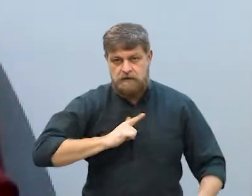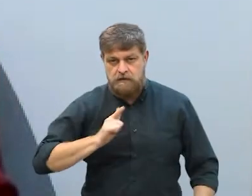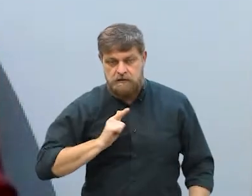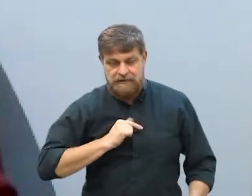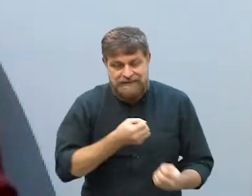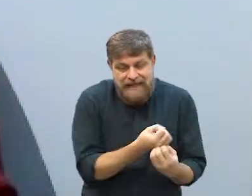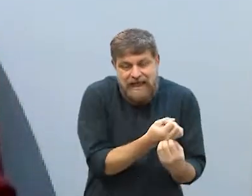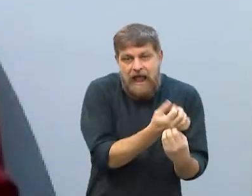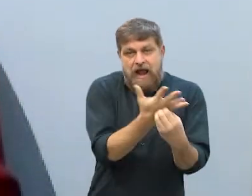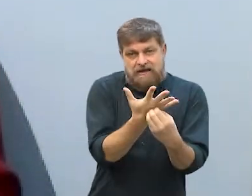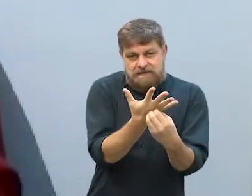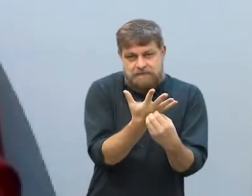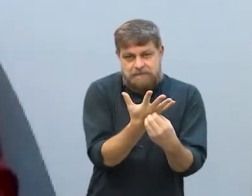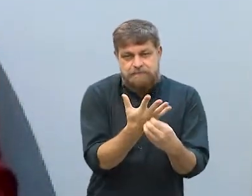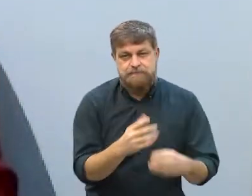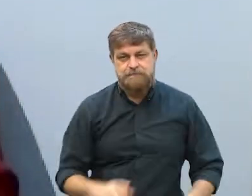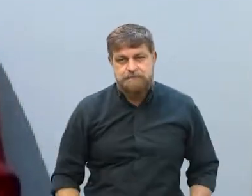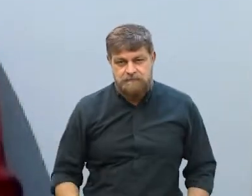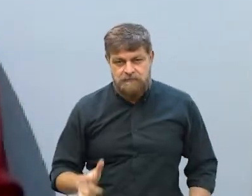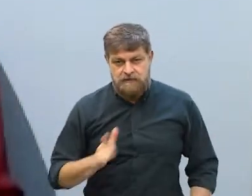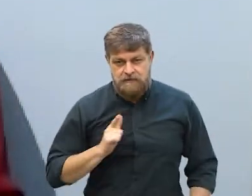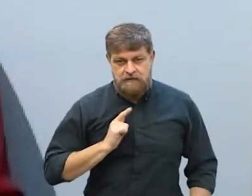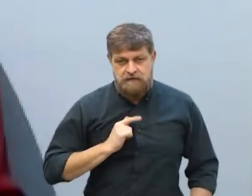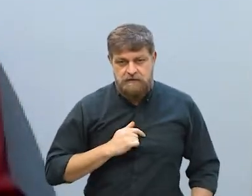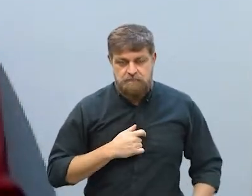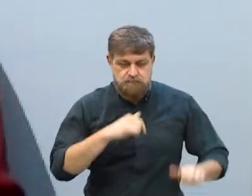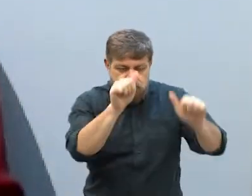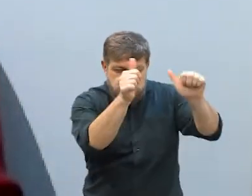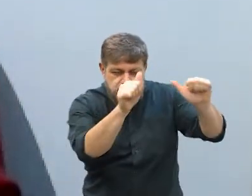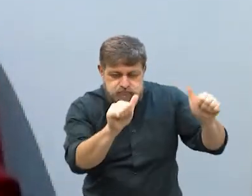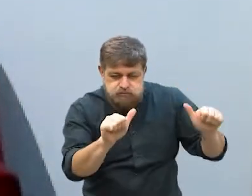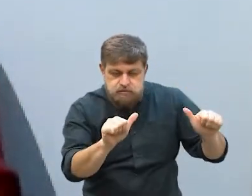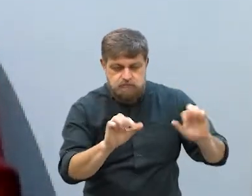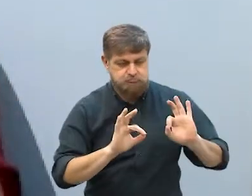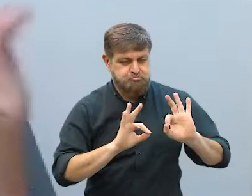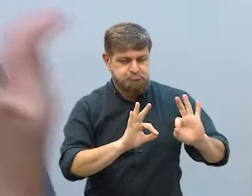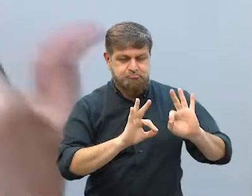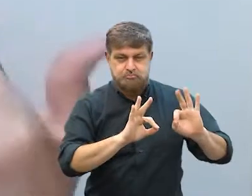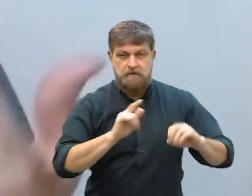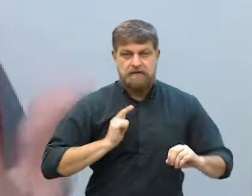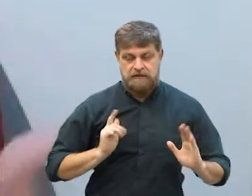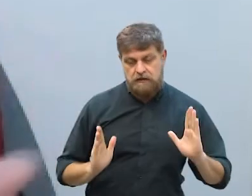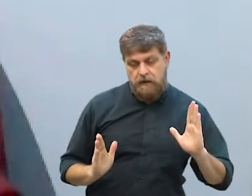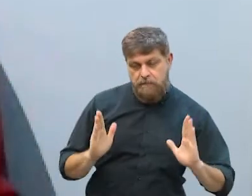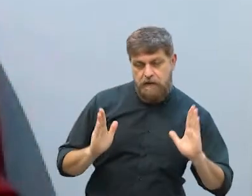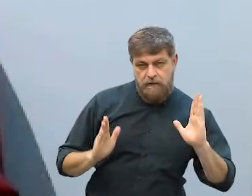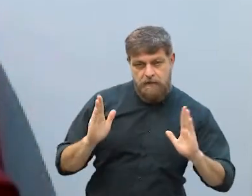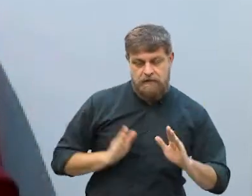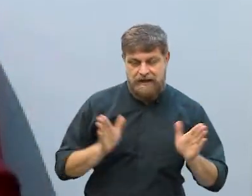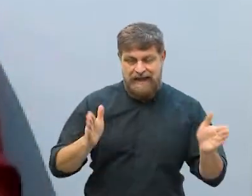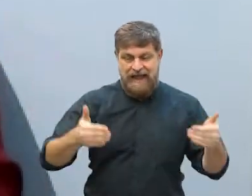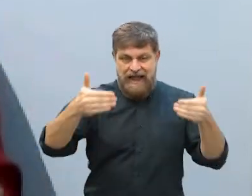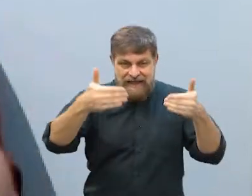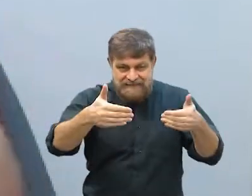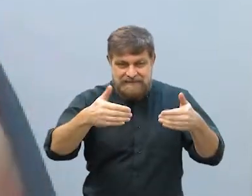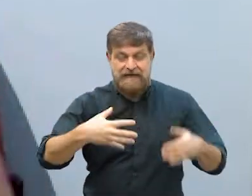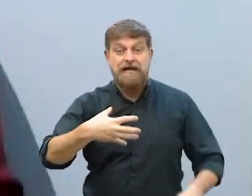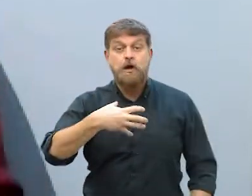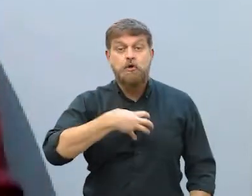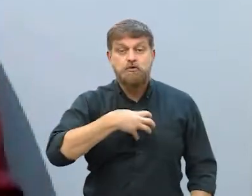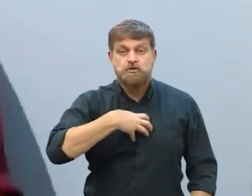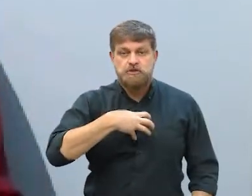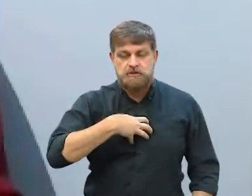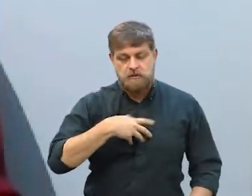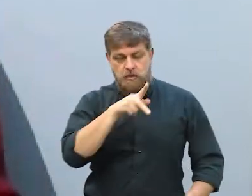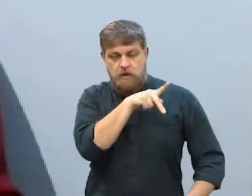dimensão artística, a dimensão estética. Então, é importante que a organização da sala de aula, a forma como